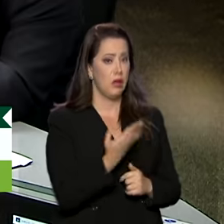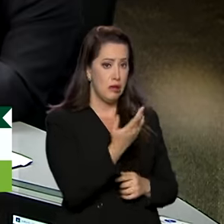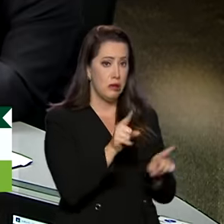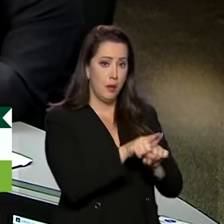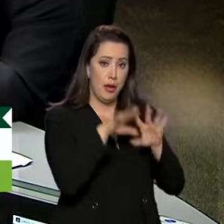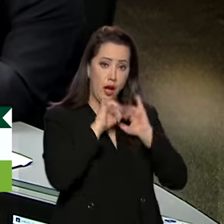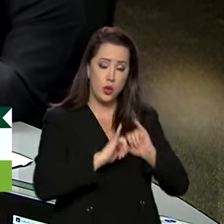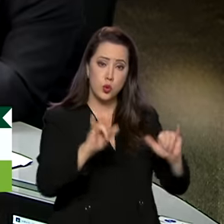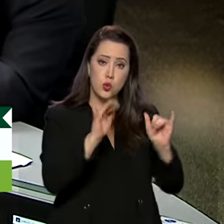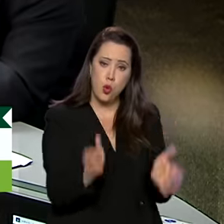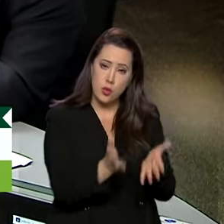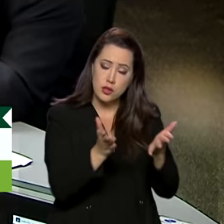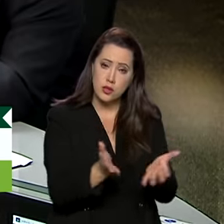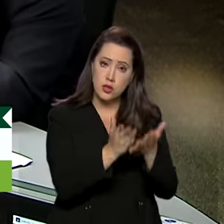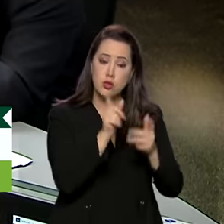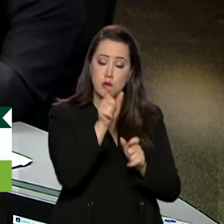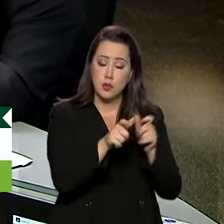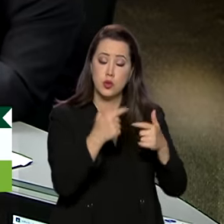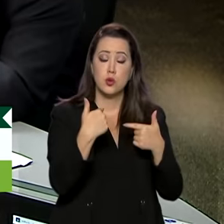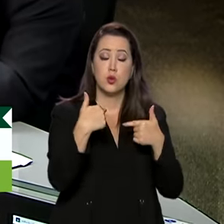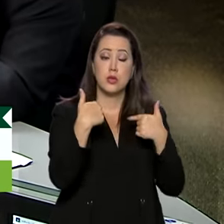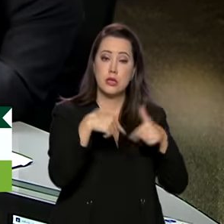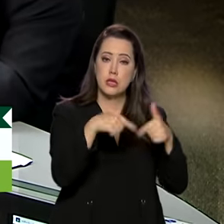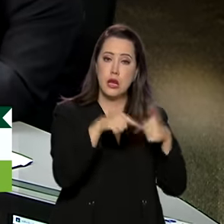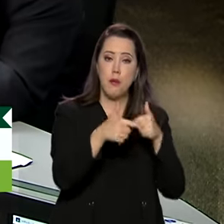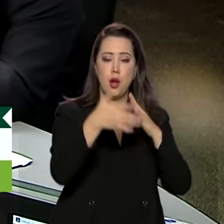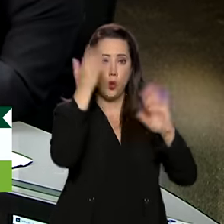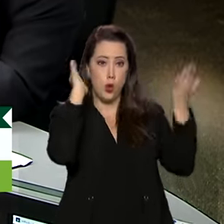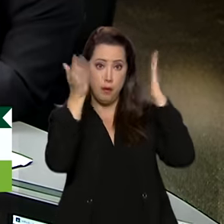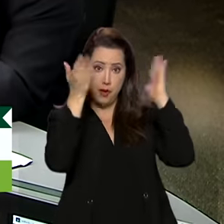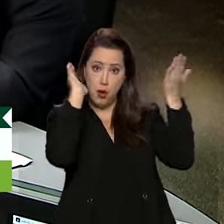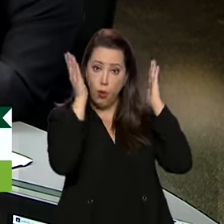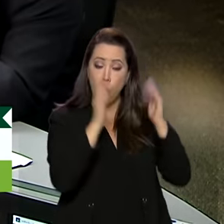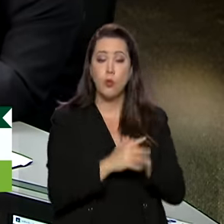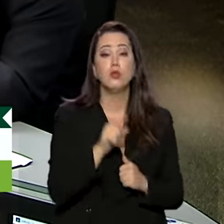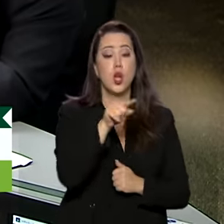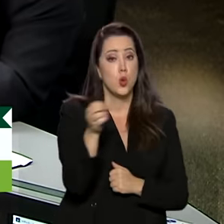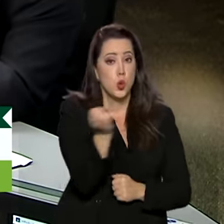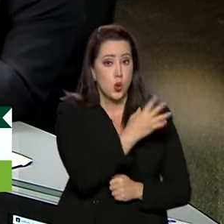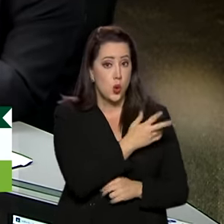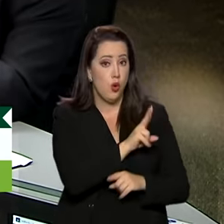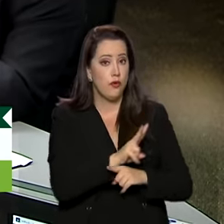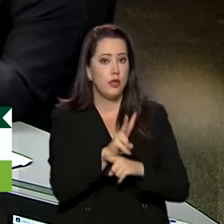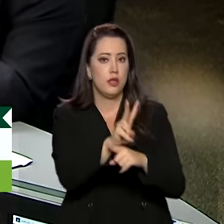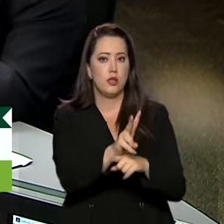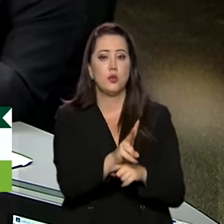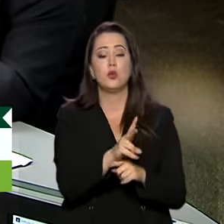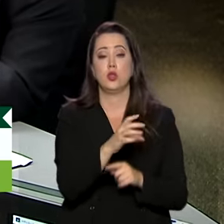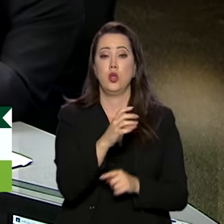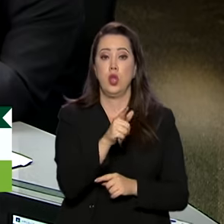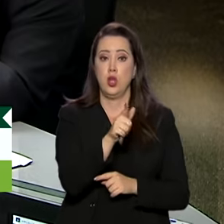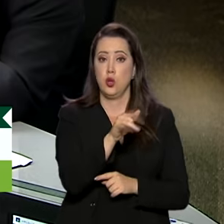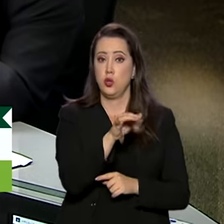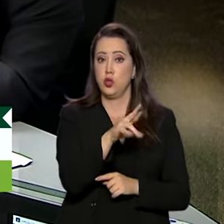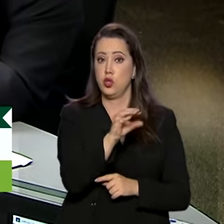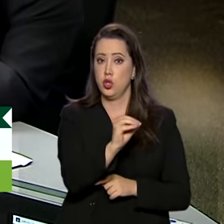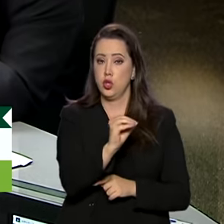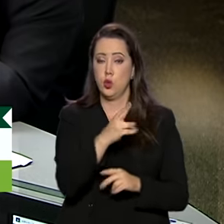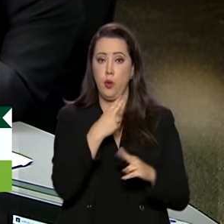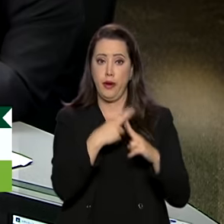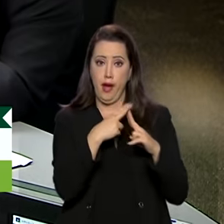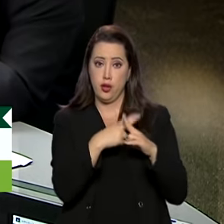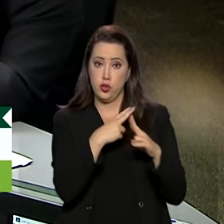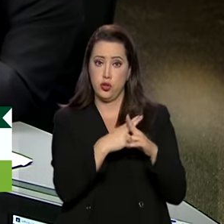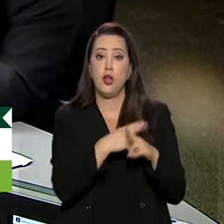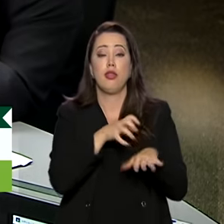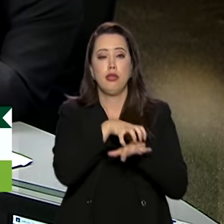anunciou incentivo para os caminhoneiros autônomos é uma nova linha de crédito o giro caixa transportes que vai beneficiar